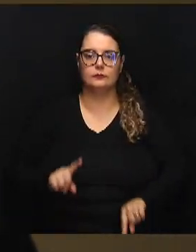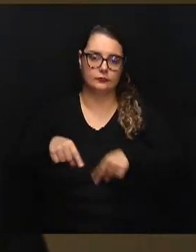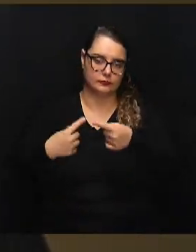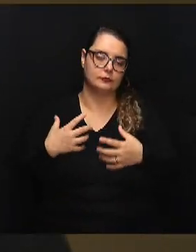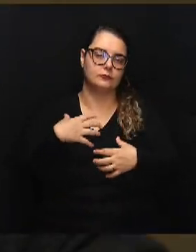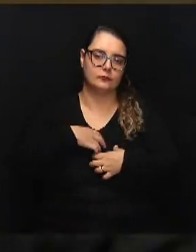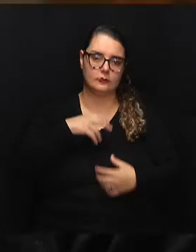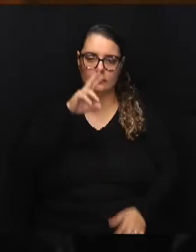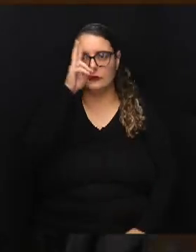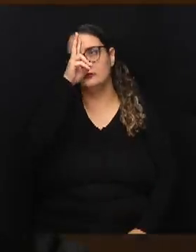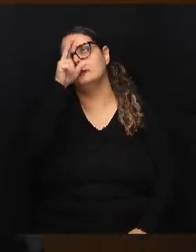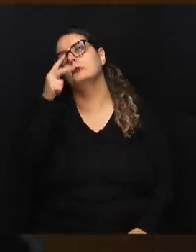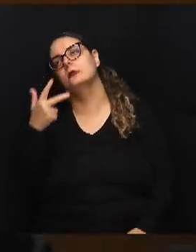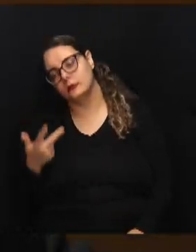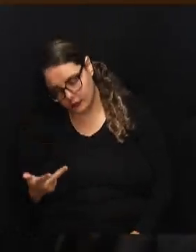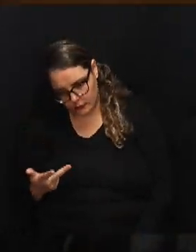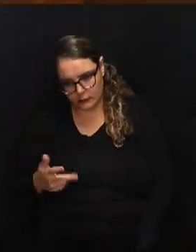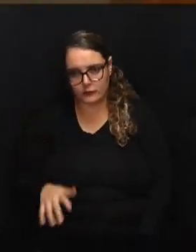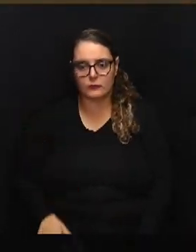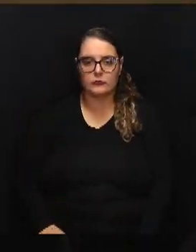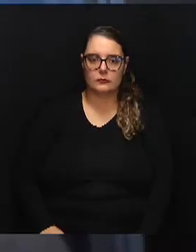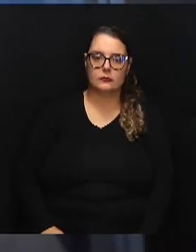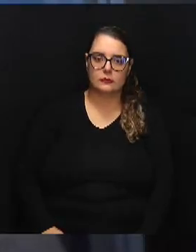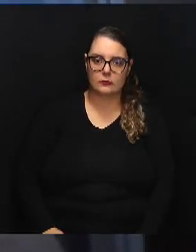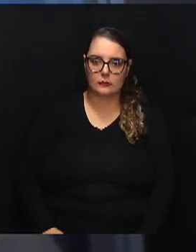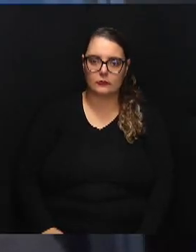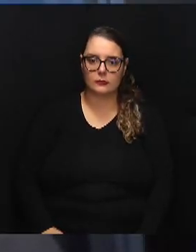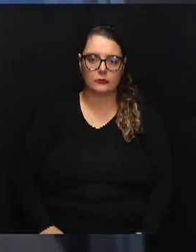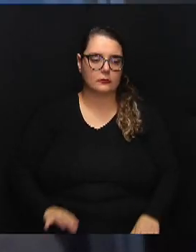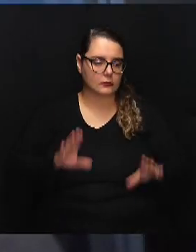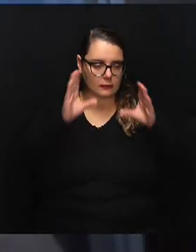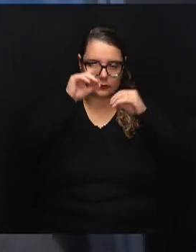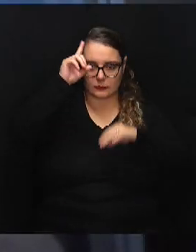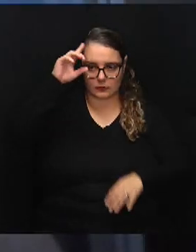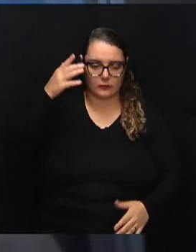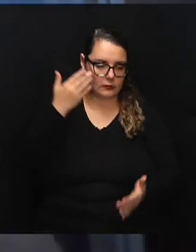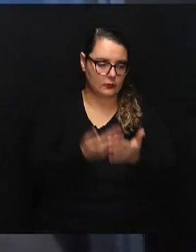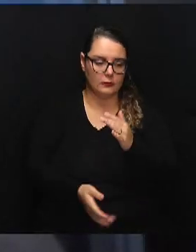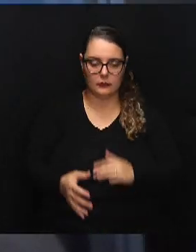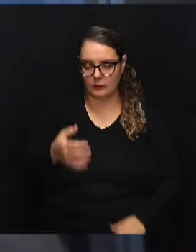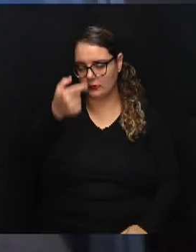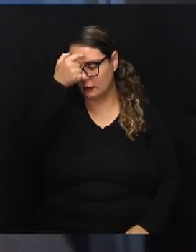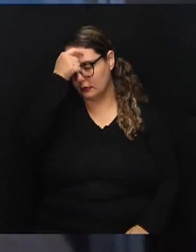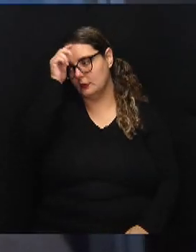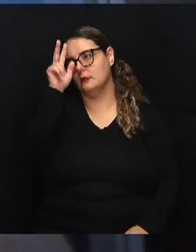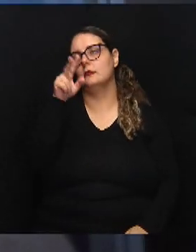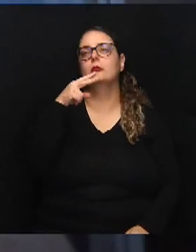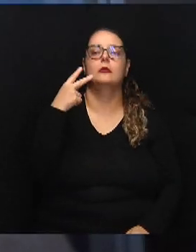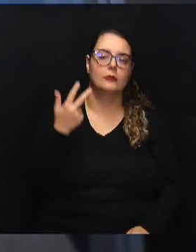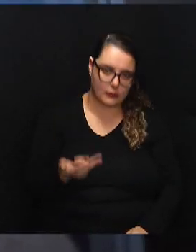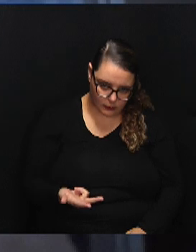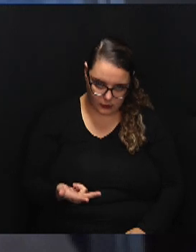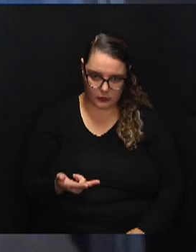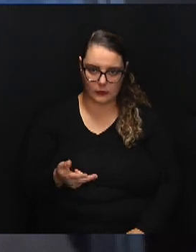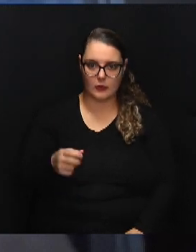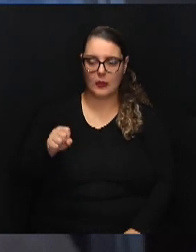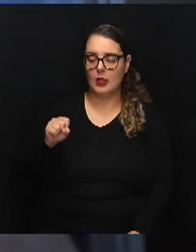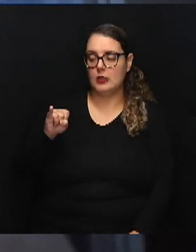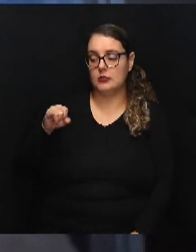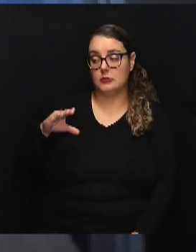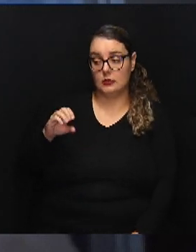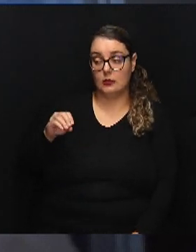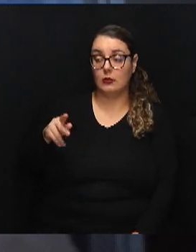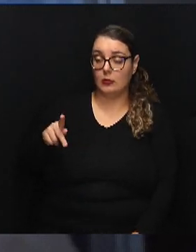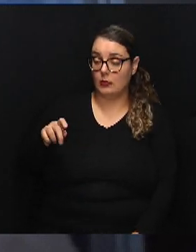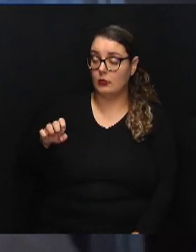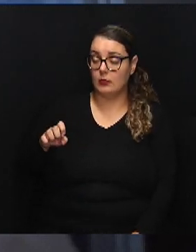o desmaio, né? Então a pessoa do nada perde a consciência e tem um desmaio, a gente chama isso de síncope, pode ser um